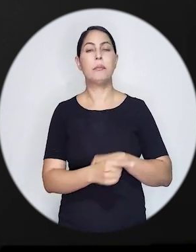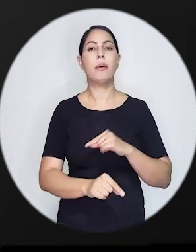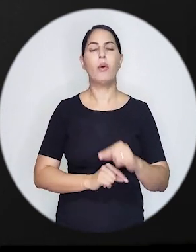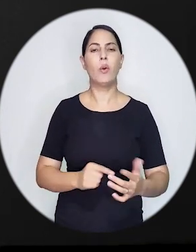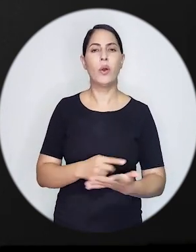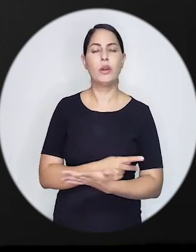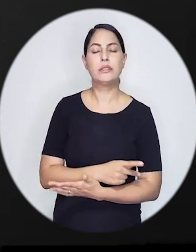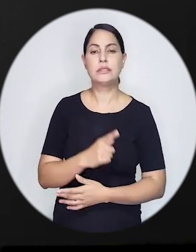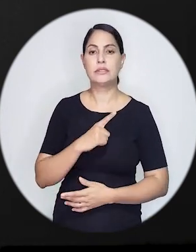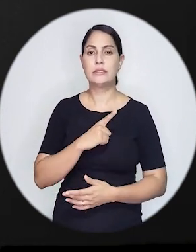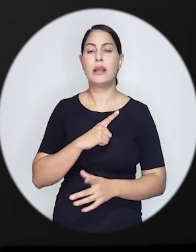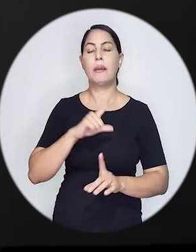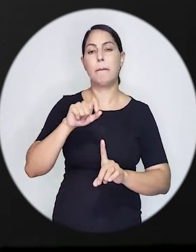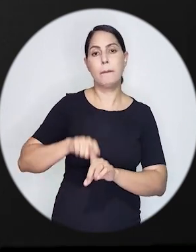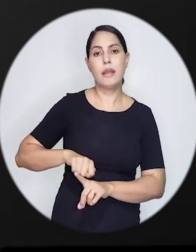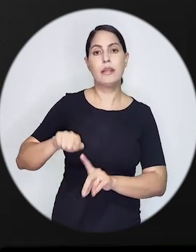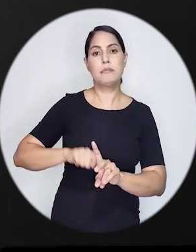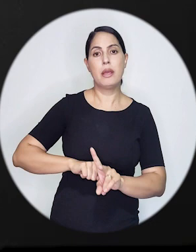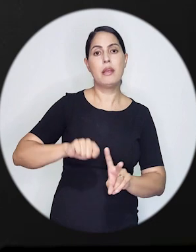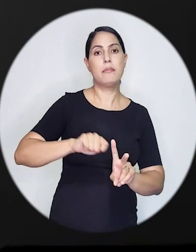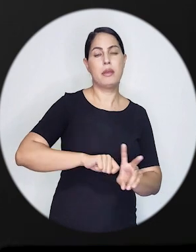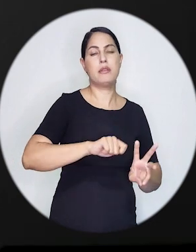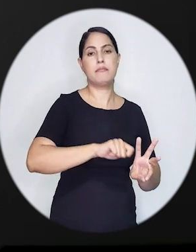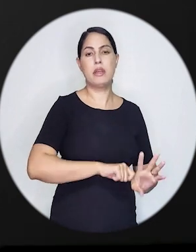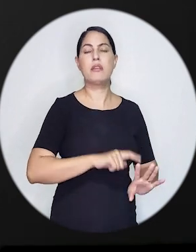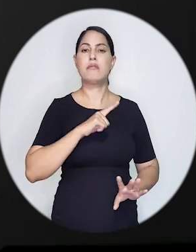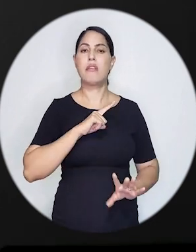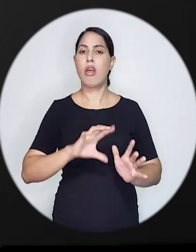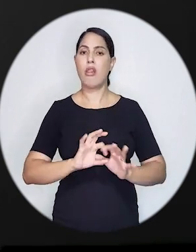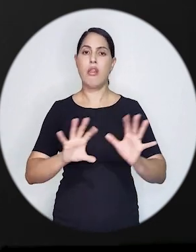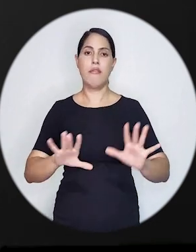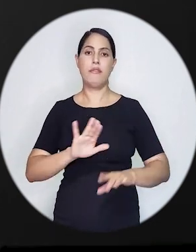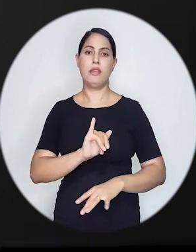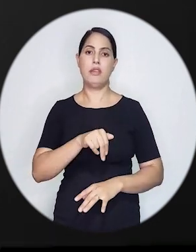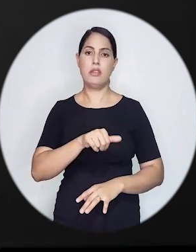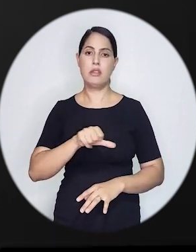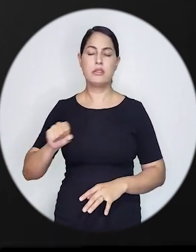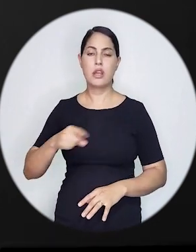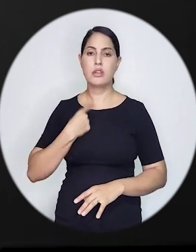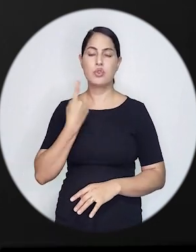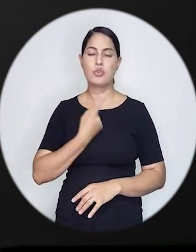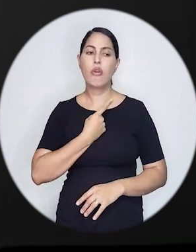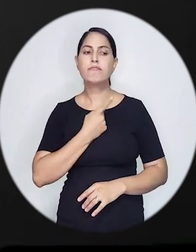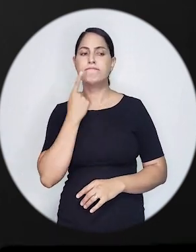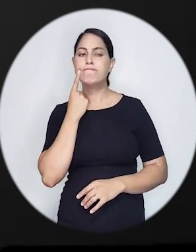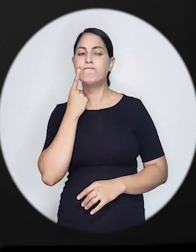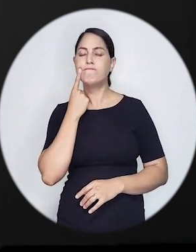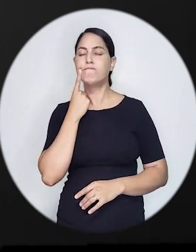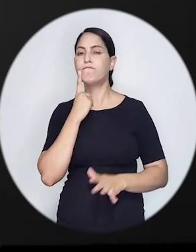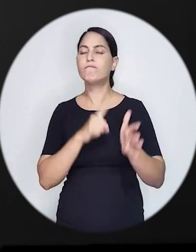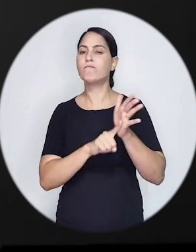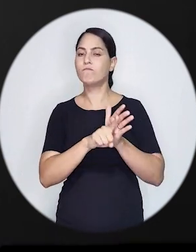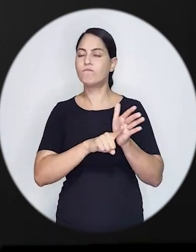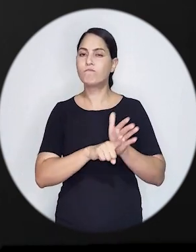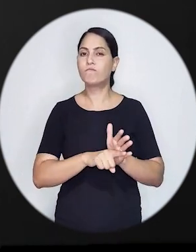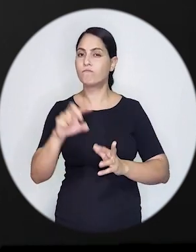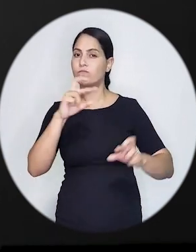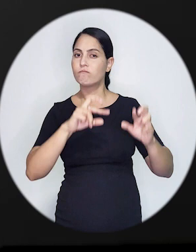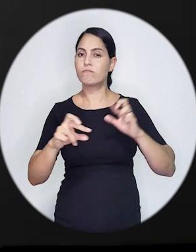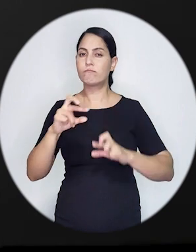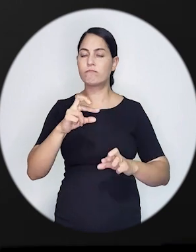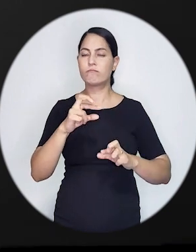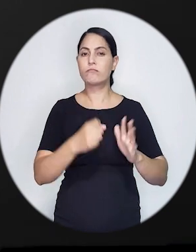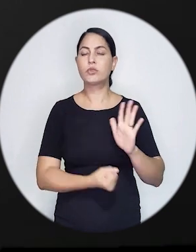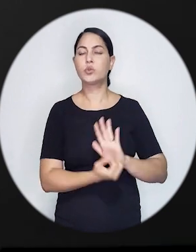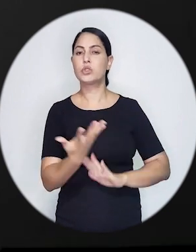desses relatórios mensais pelo INSS permite o acompanhamento, a evolução dos números e também que